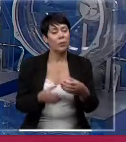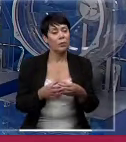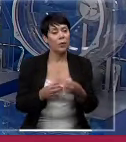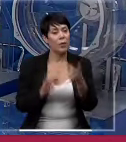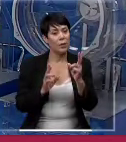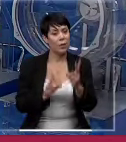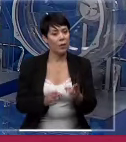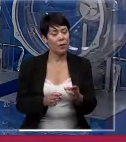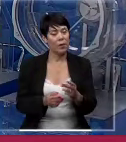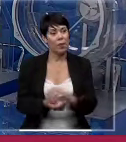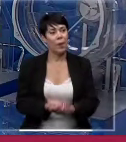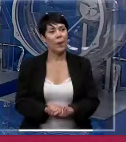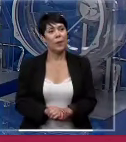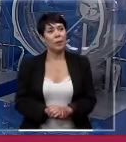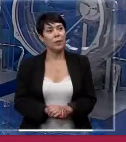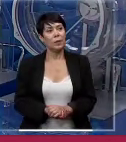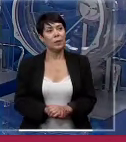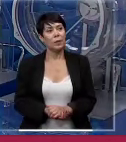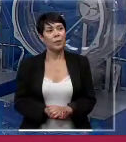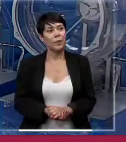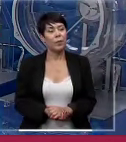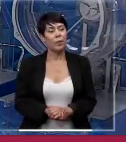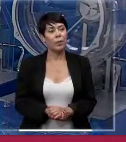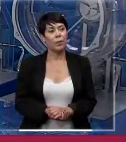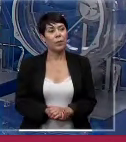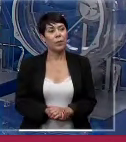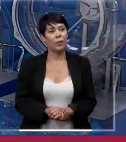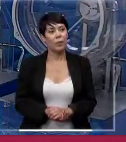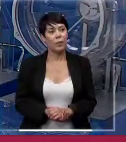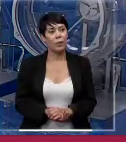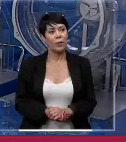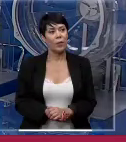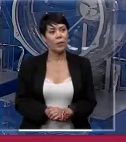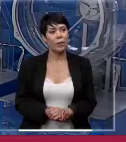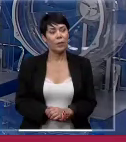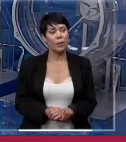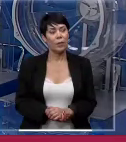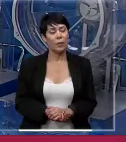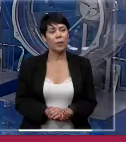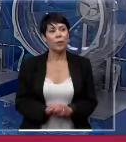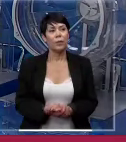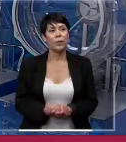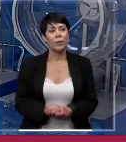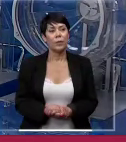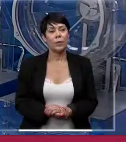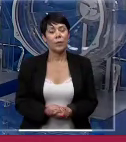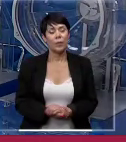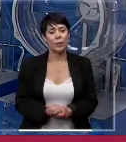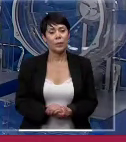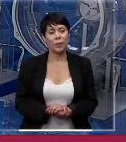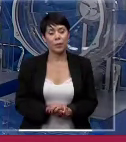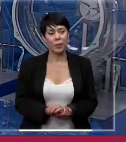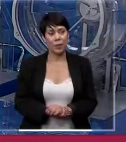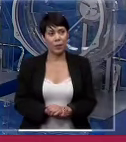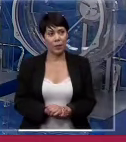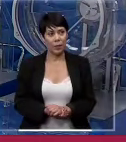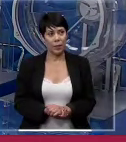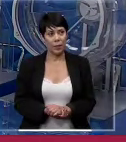números do primeiro sorteio. Ou seja, 50 bolas numeradas de 01 a